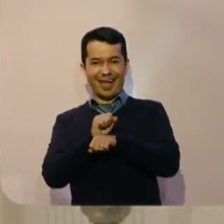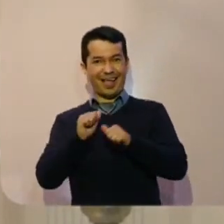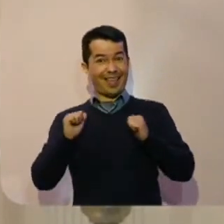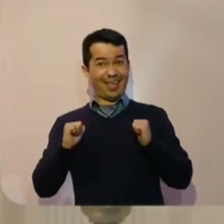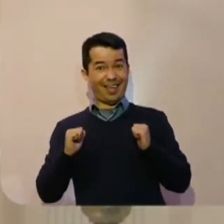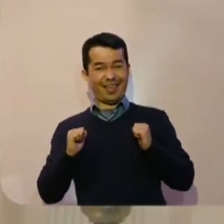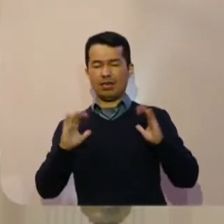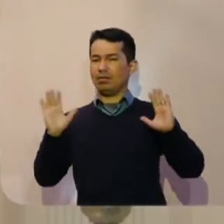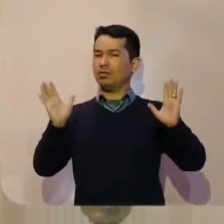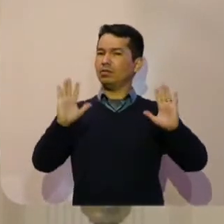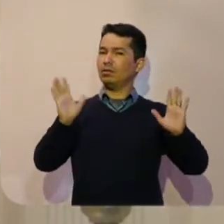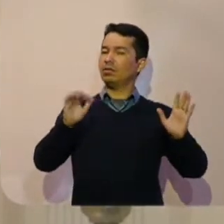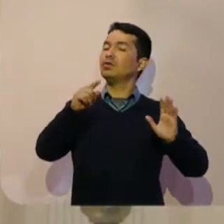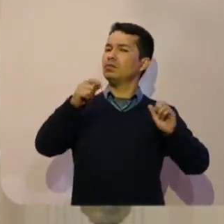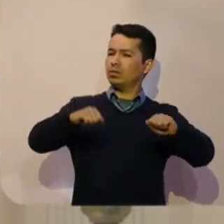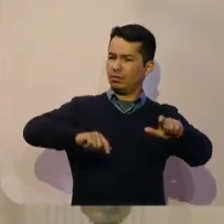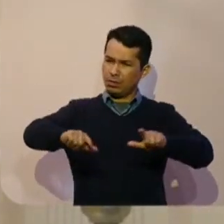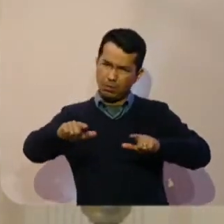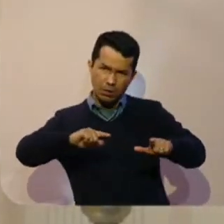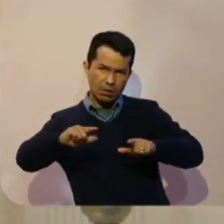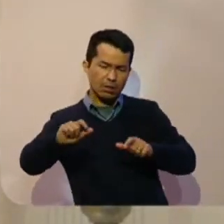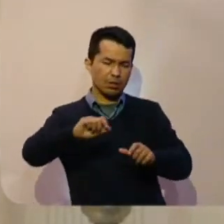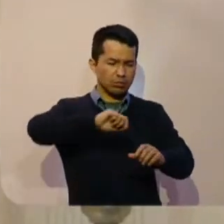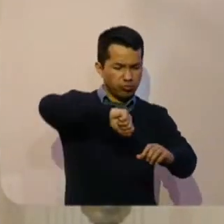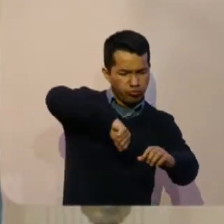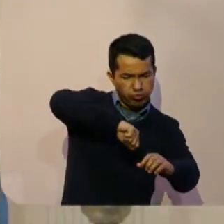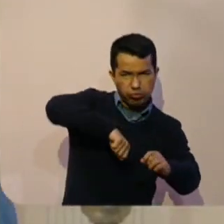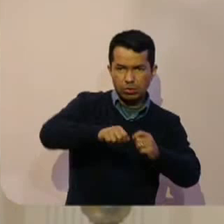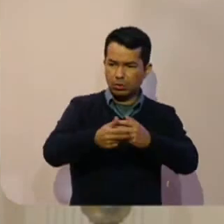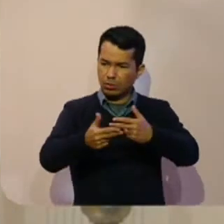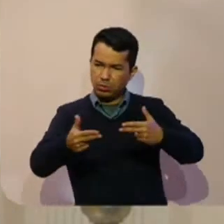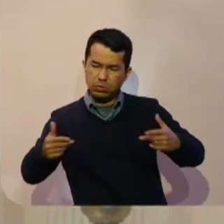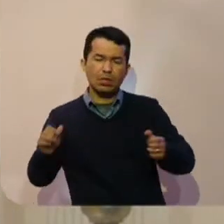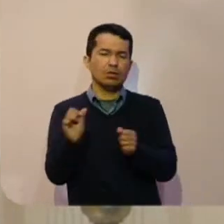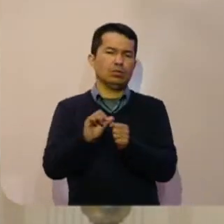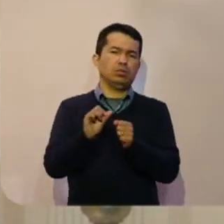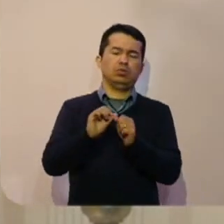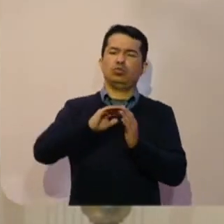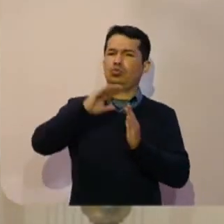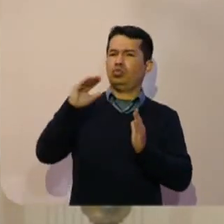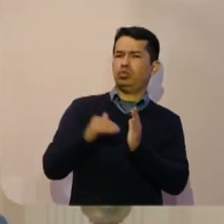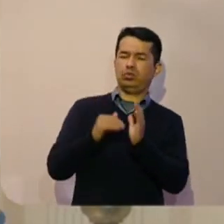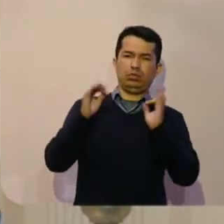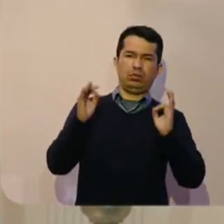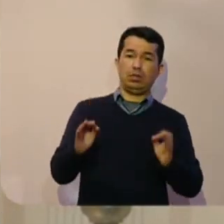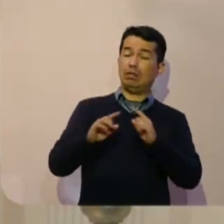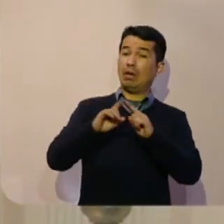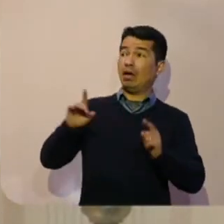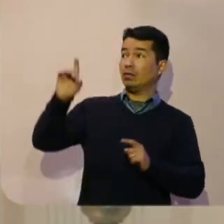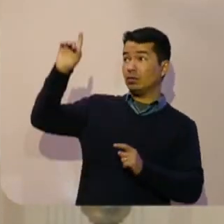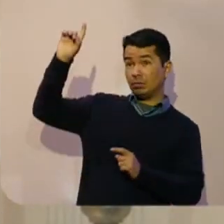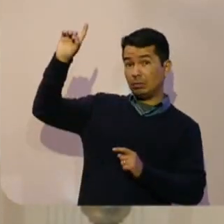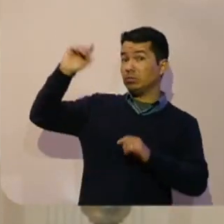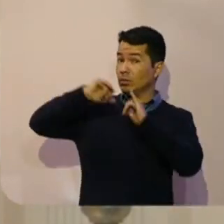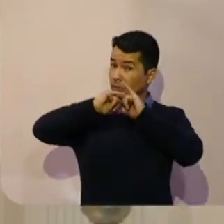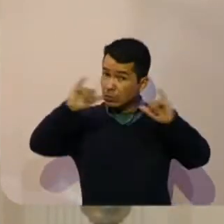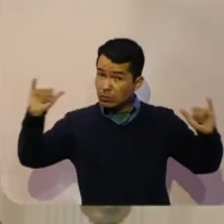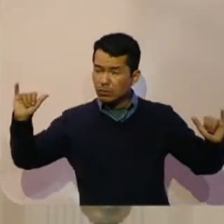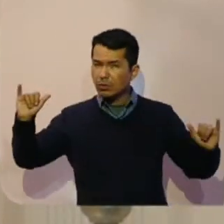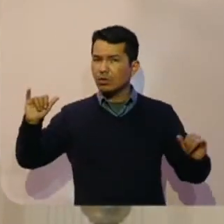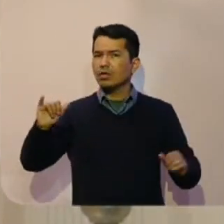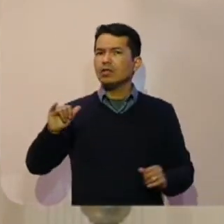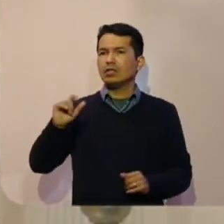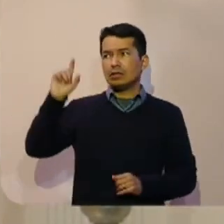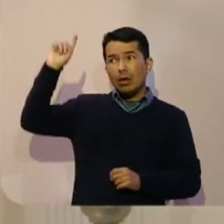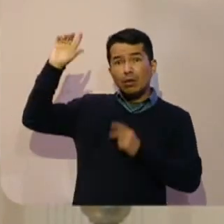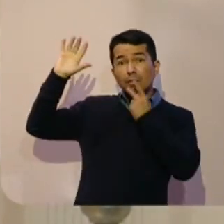nossa prioridade, Ele faz uma promessa. Ele diz assim: eu vou te dar a semente e